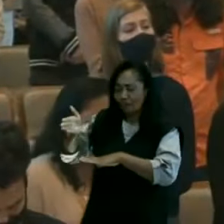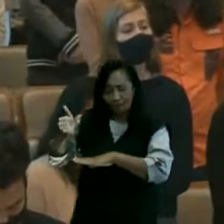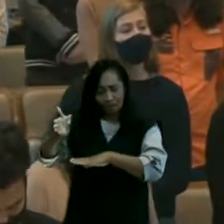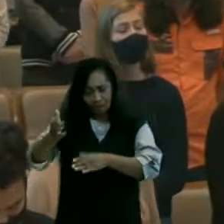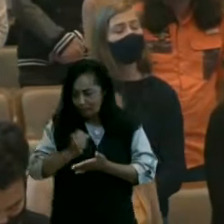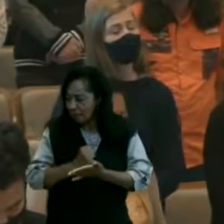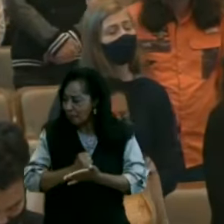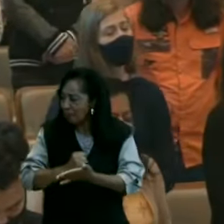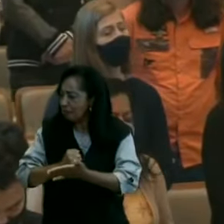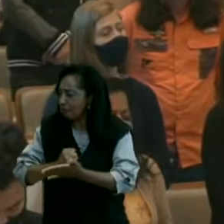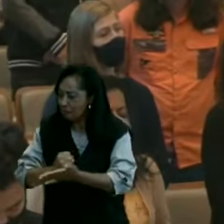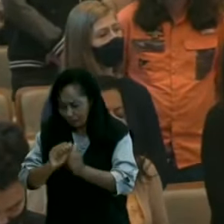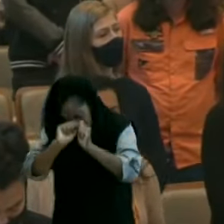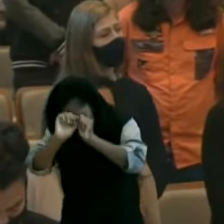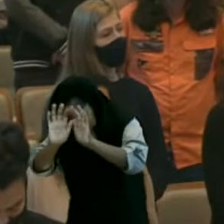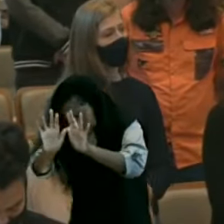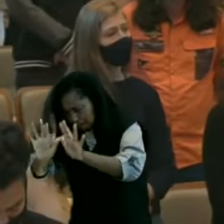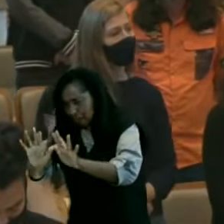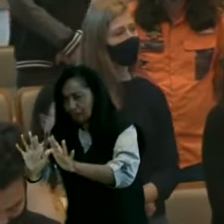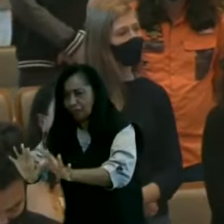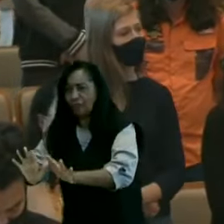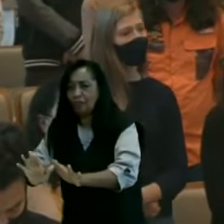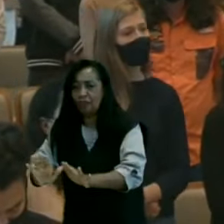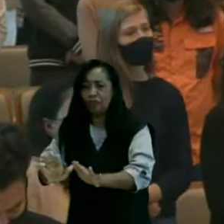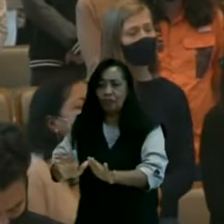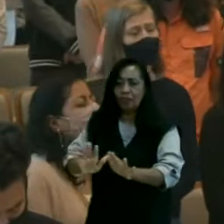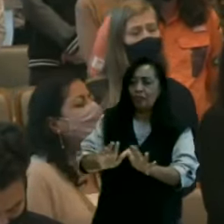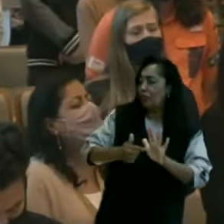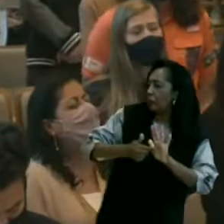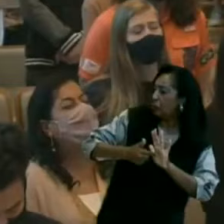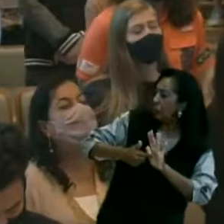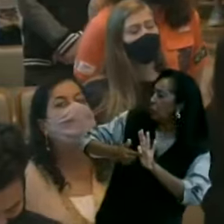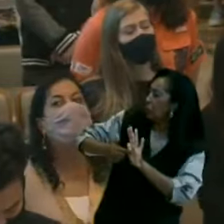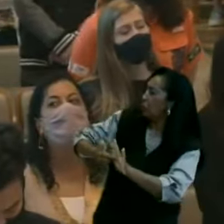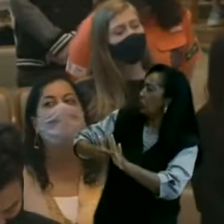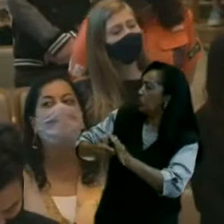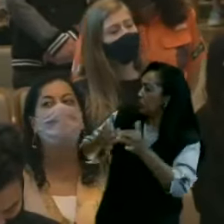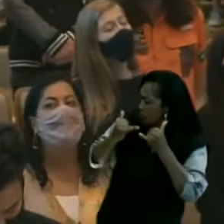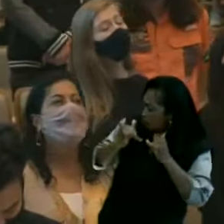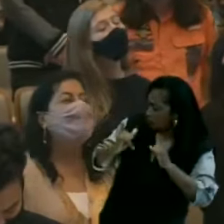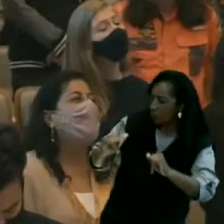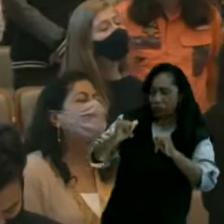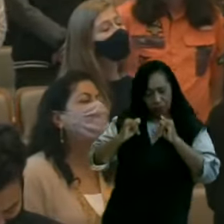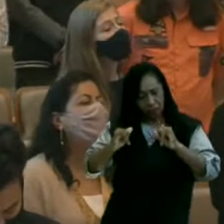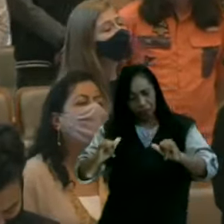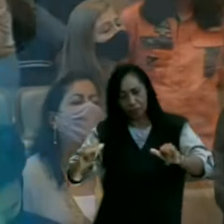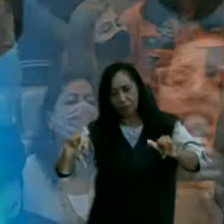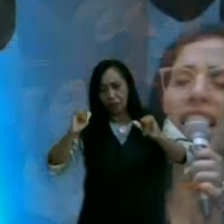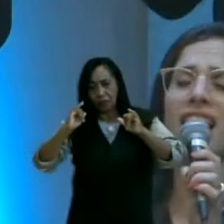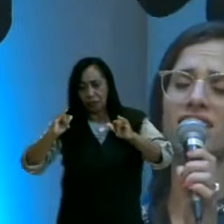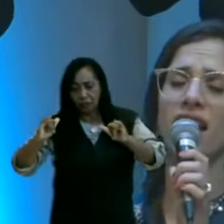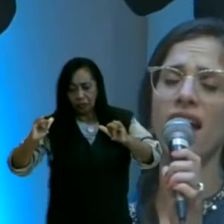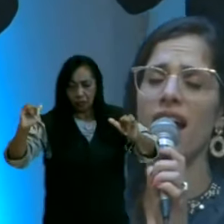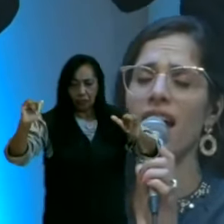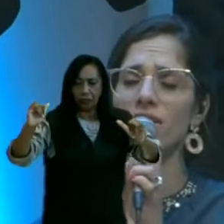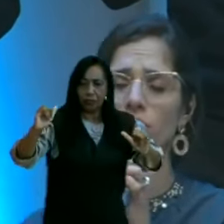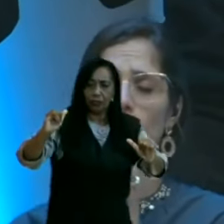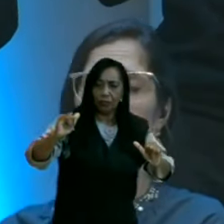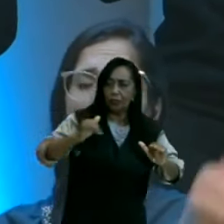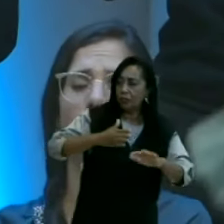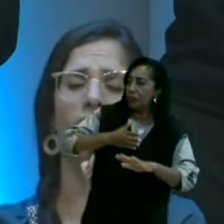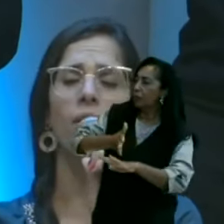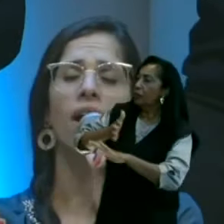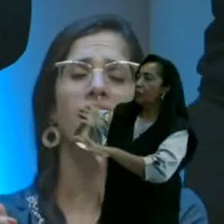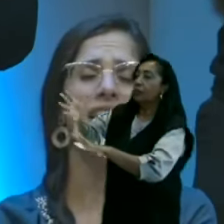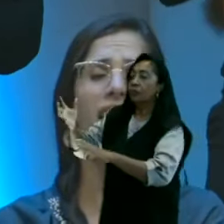as águas, como abrigo no deserto, como flecha que acerta